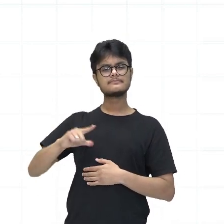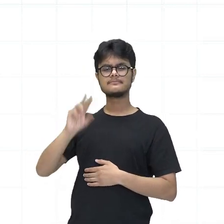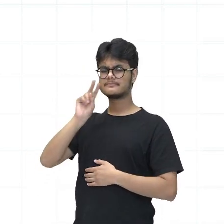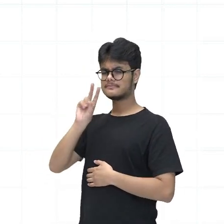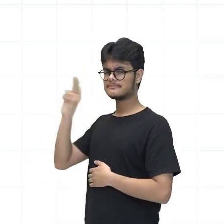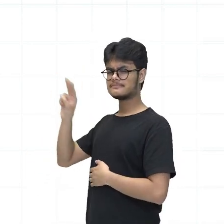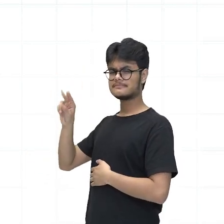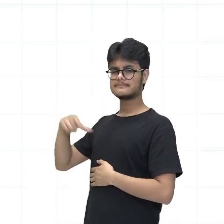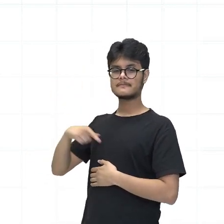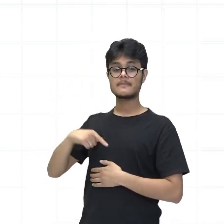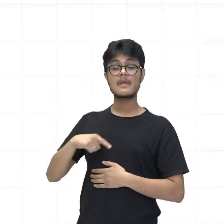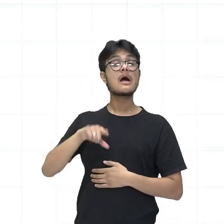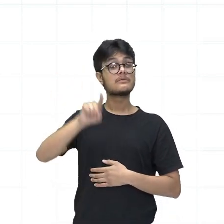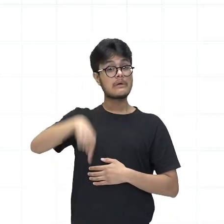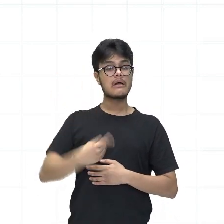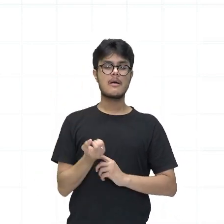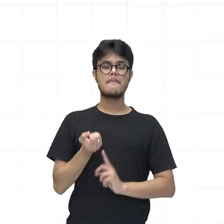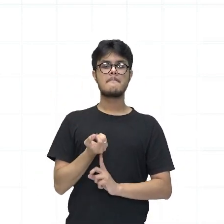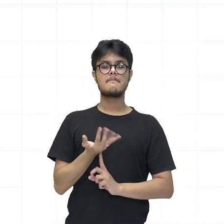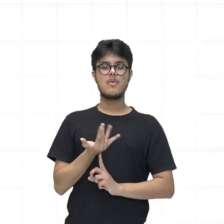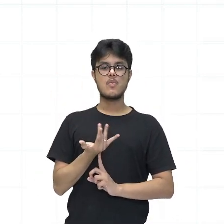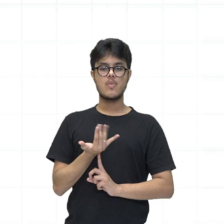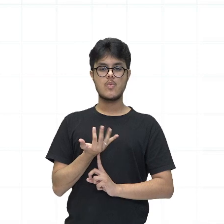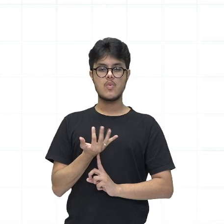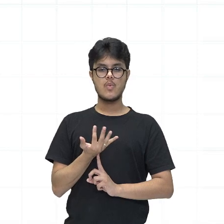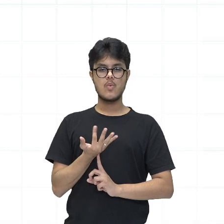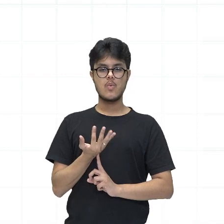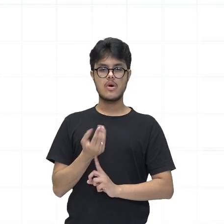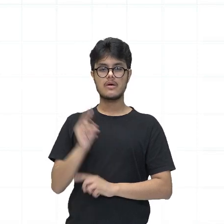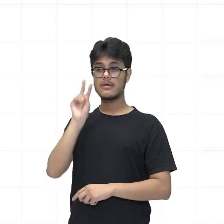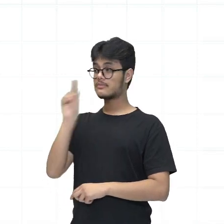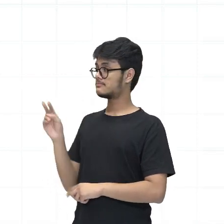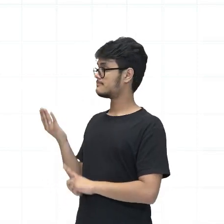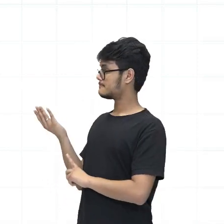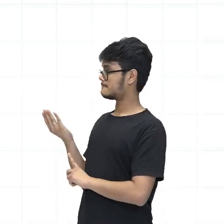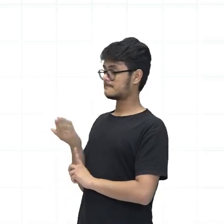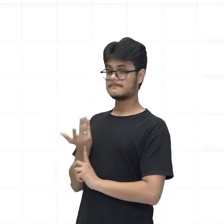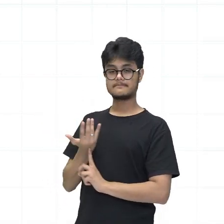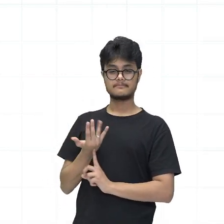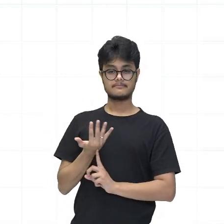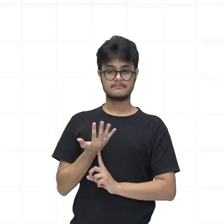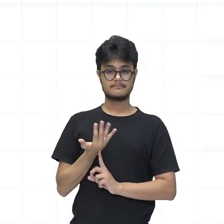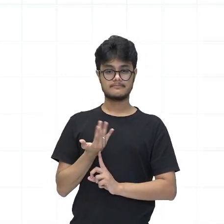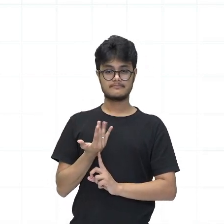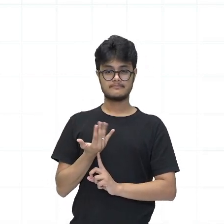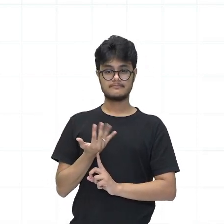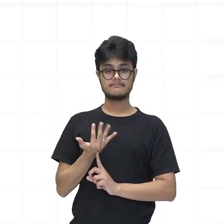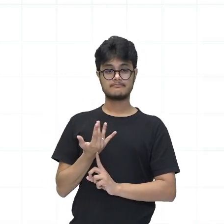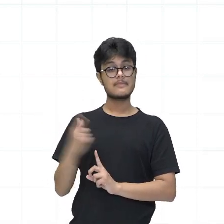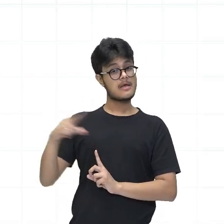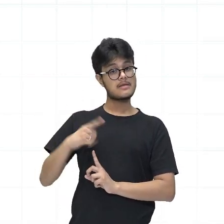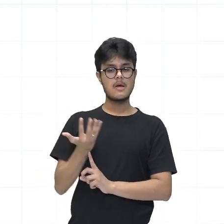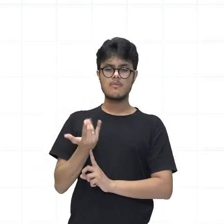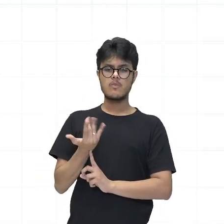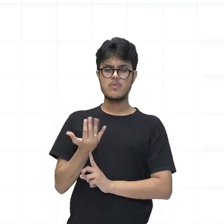vendo uma fonte de calor embaixo, tá? Essa fonte de calor,